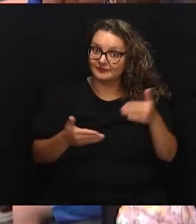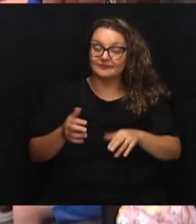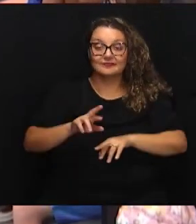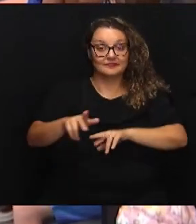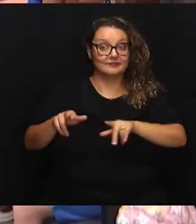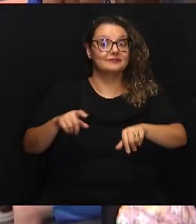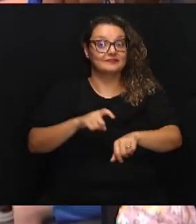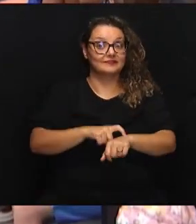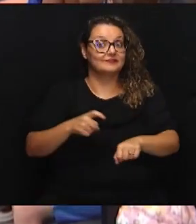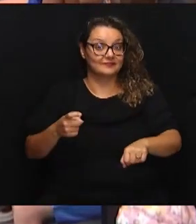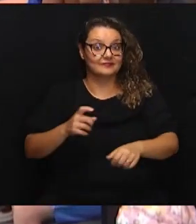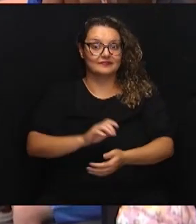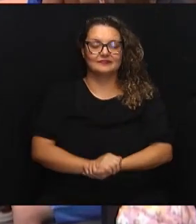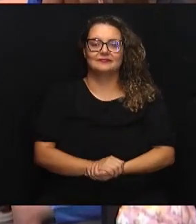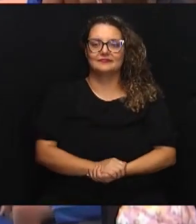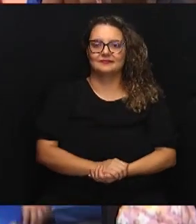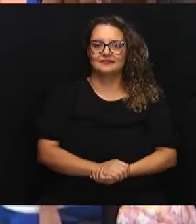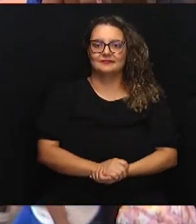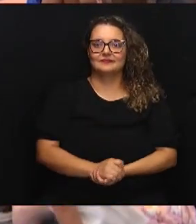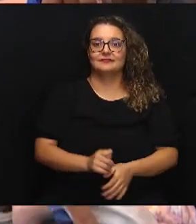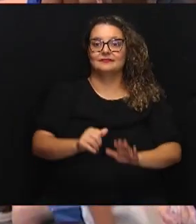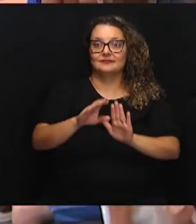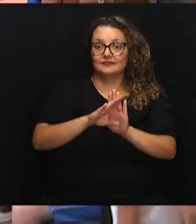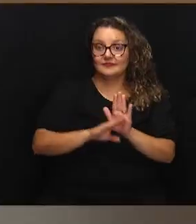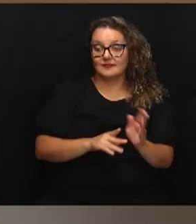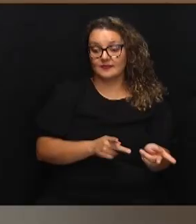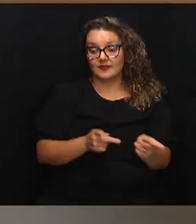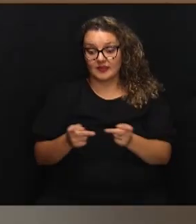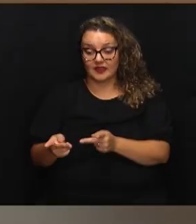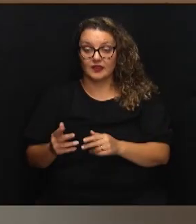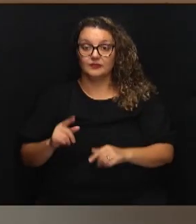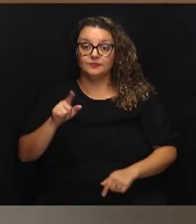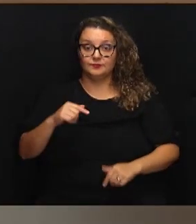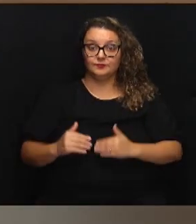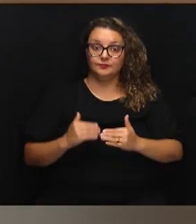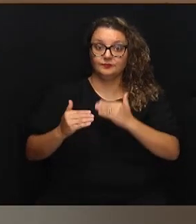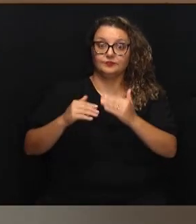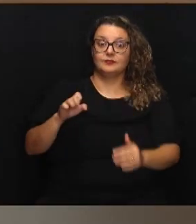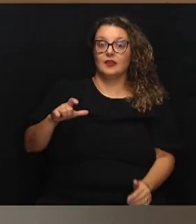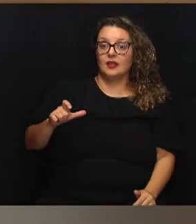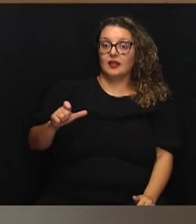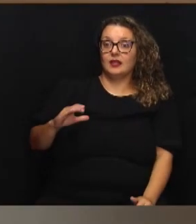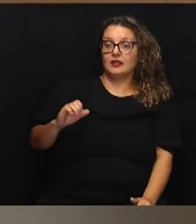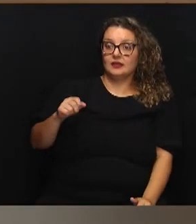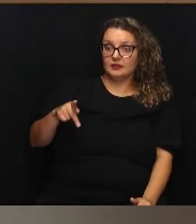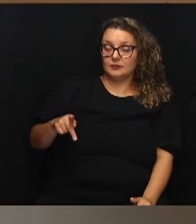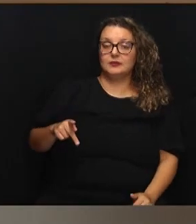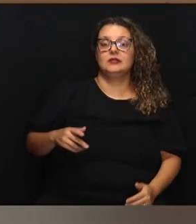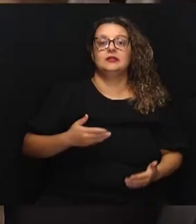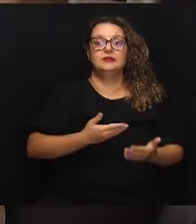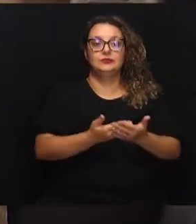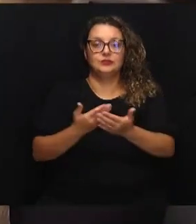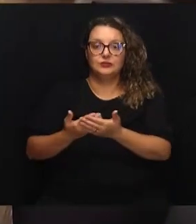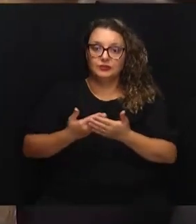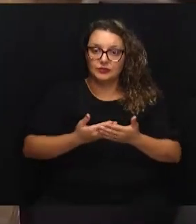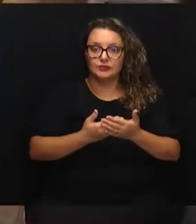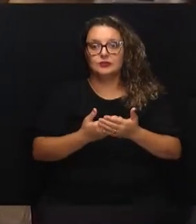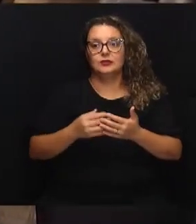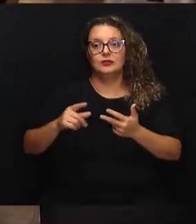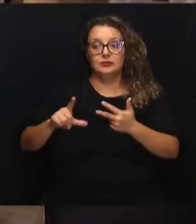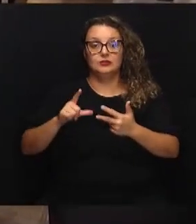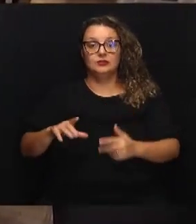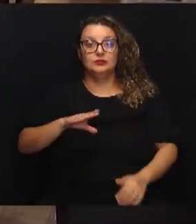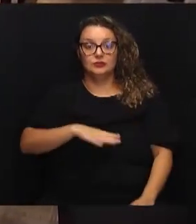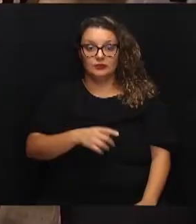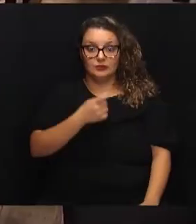diversos momentos. O programa de visitação é desenvolvido pela Elecamp, a Escola do Legislativo de